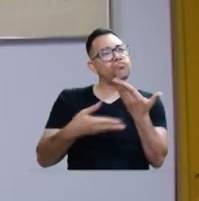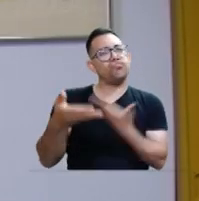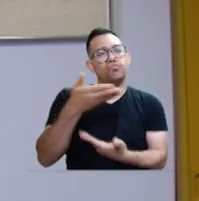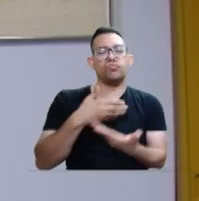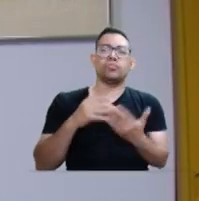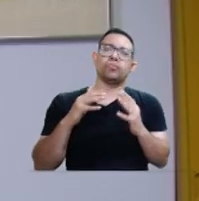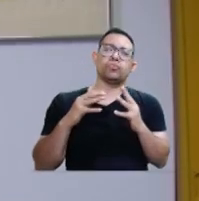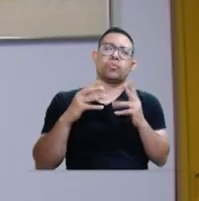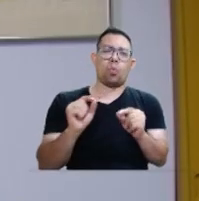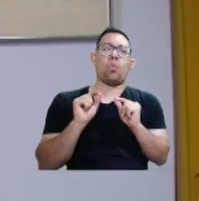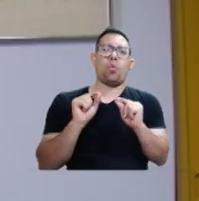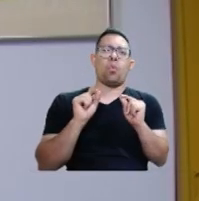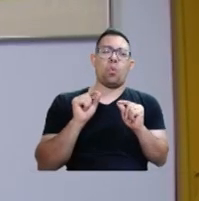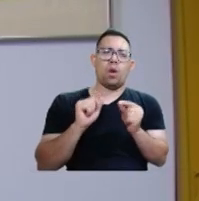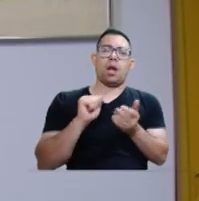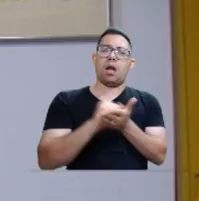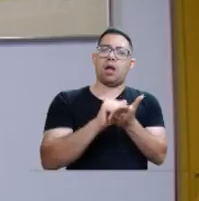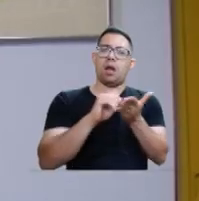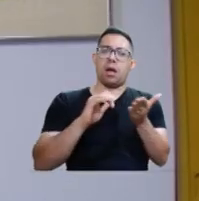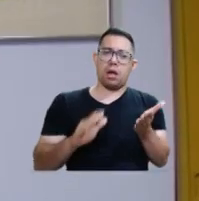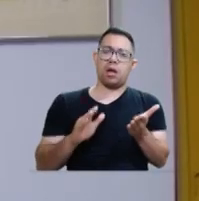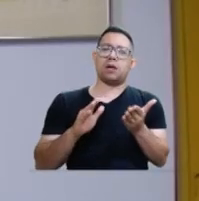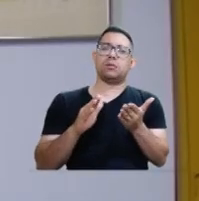deveria envolver também